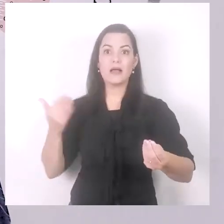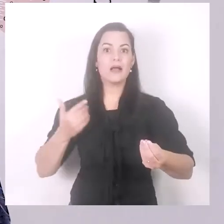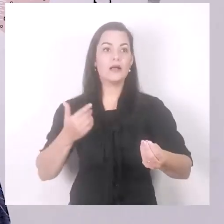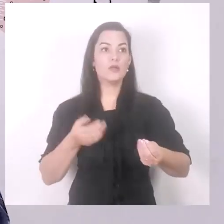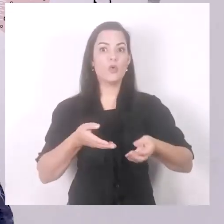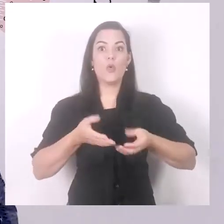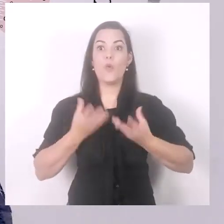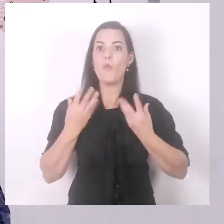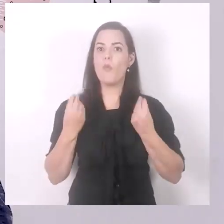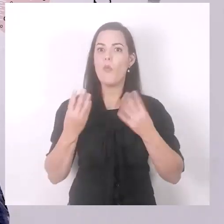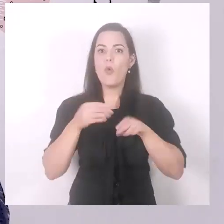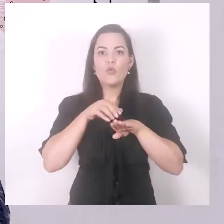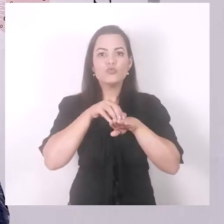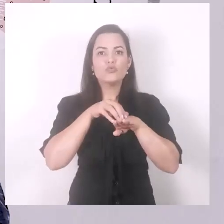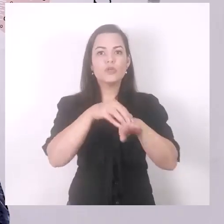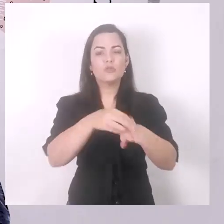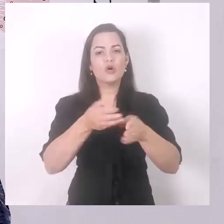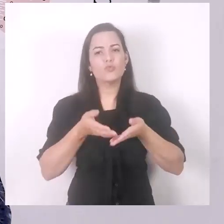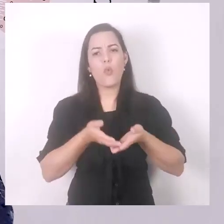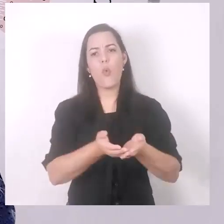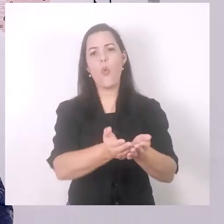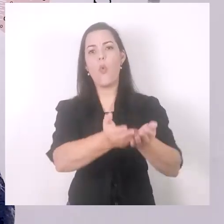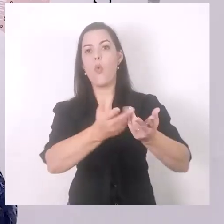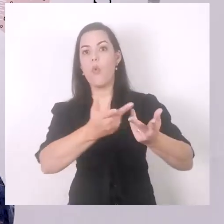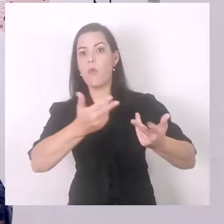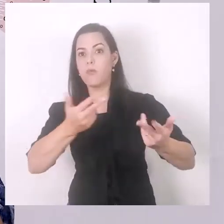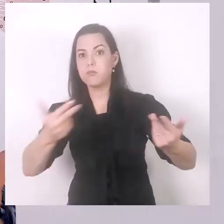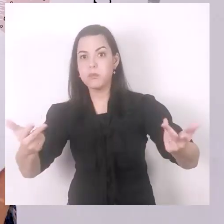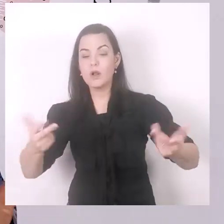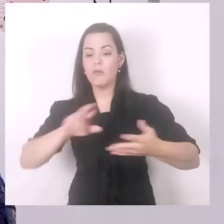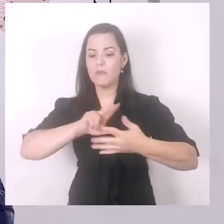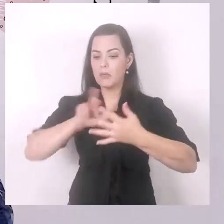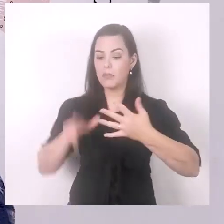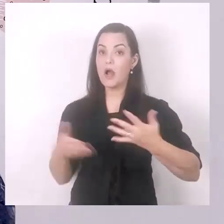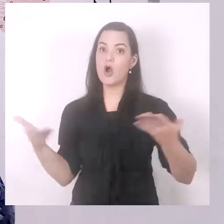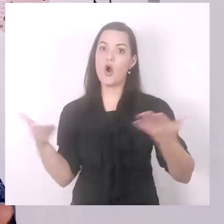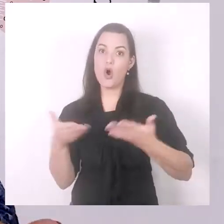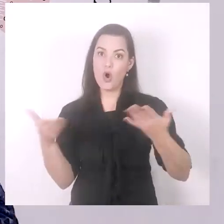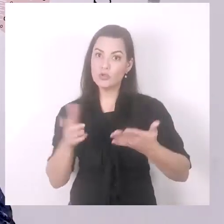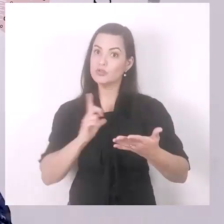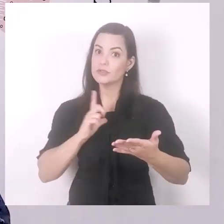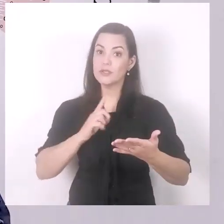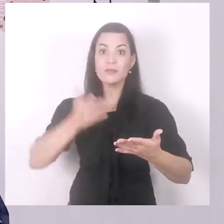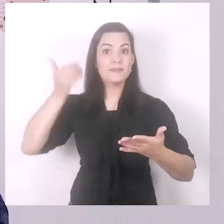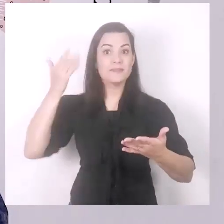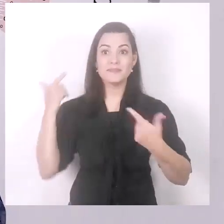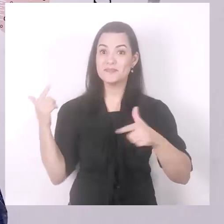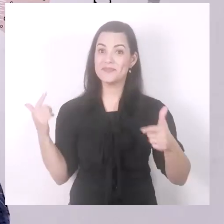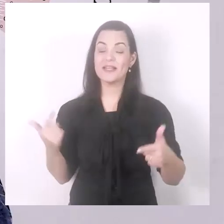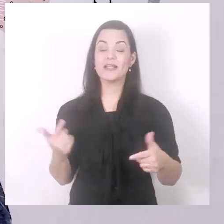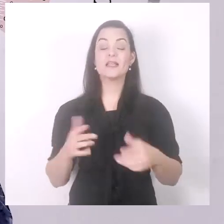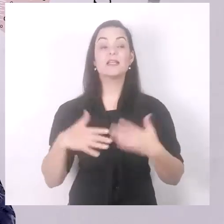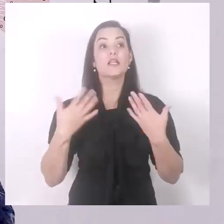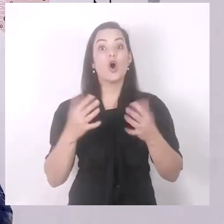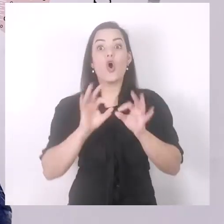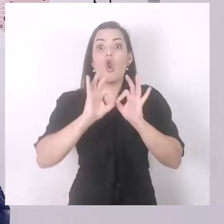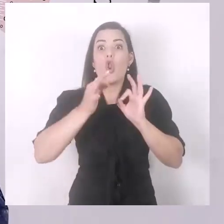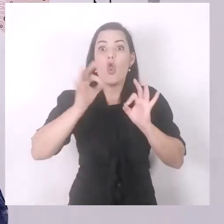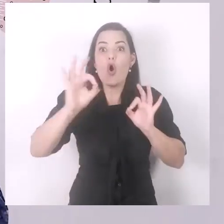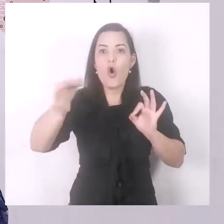de transportes que nós temos hoje. Então, para deslocarmos a longas distâncias, tínhamos